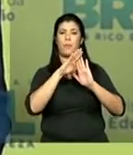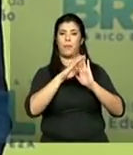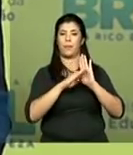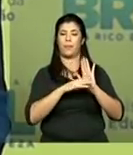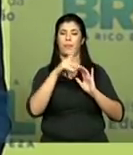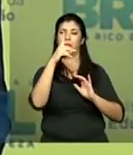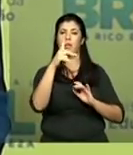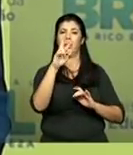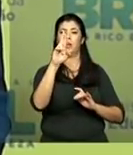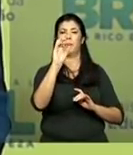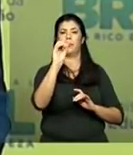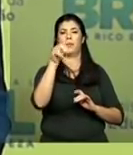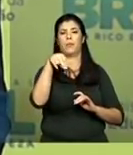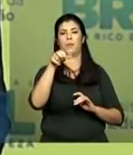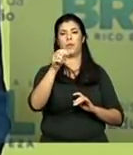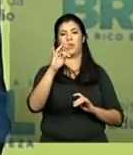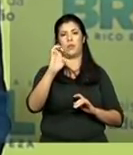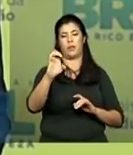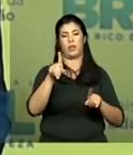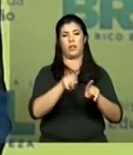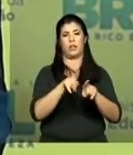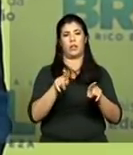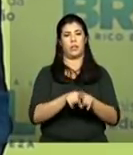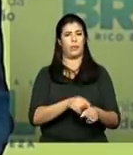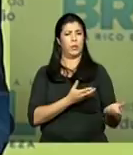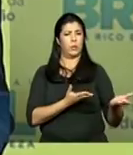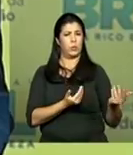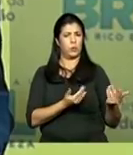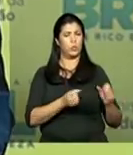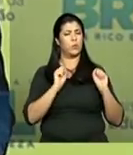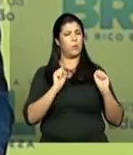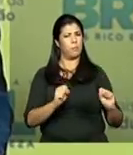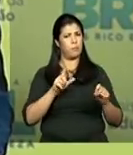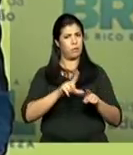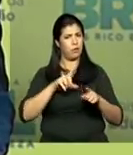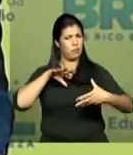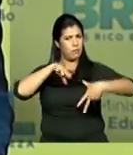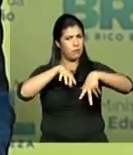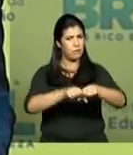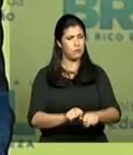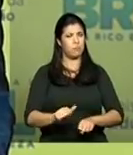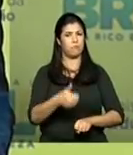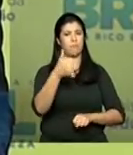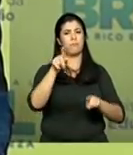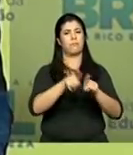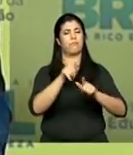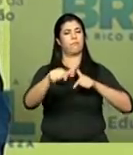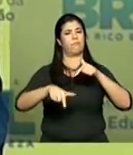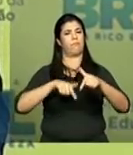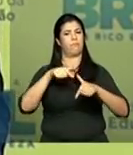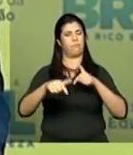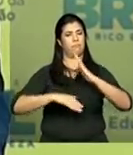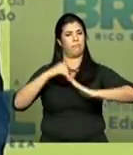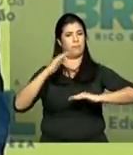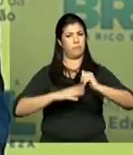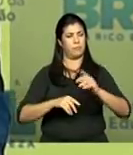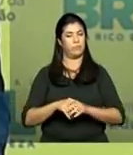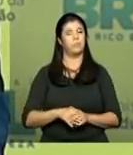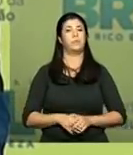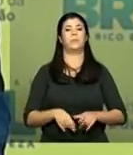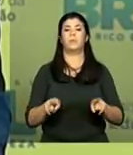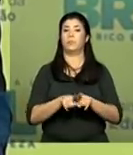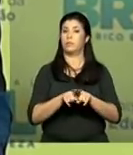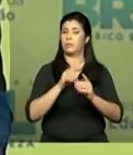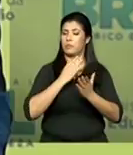anos, principalmente para nossos jovens poderem se qualificar para o mercado de trabalho.